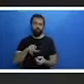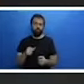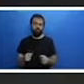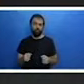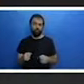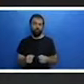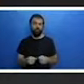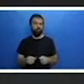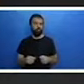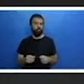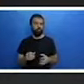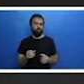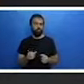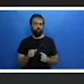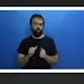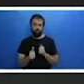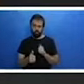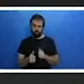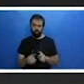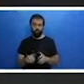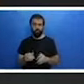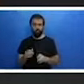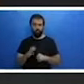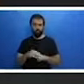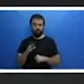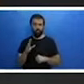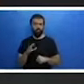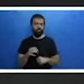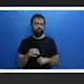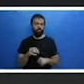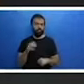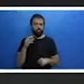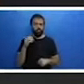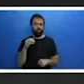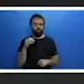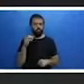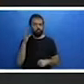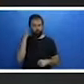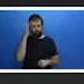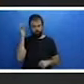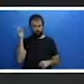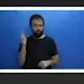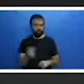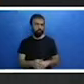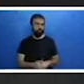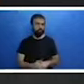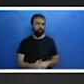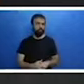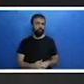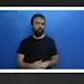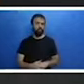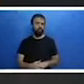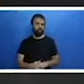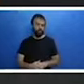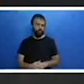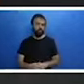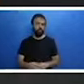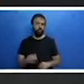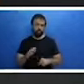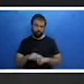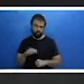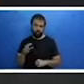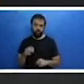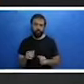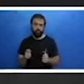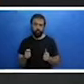mais fáceis então esses desafios além de servirem para desafiar você e as outras pessoas para se divertir eles servem para melhorar